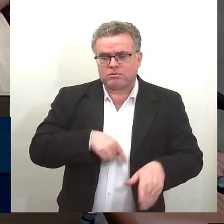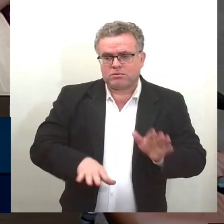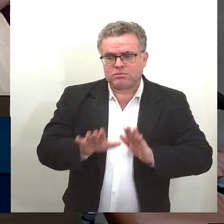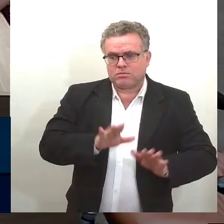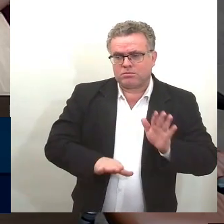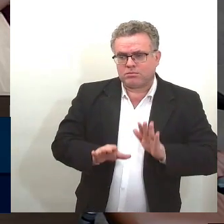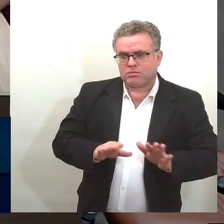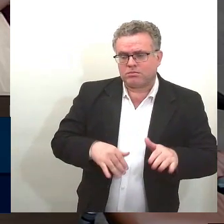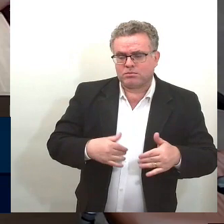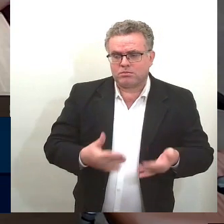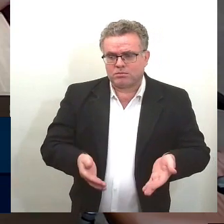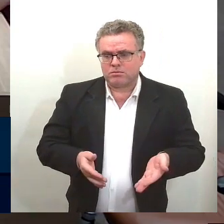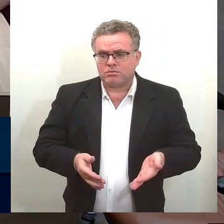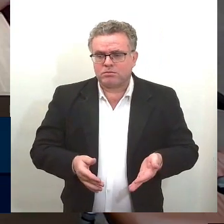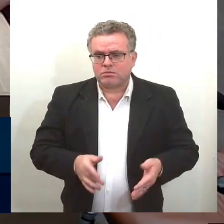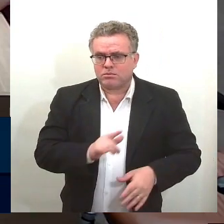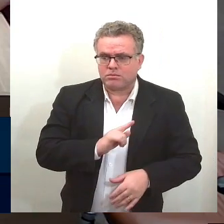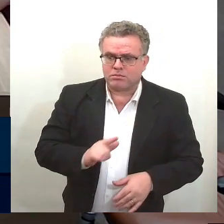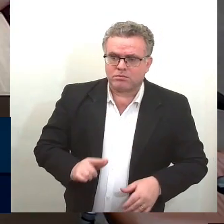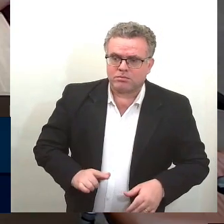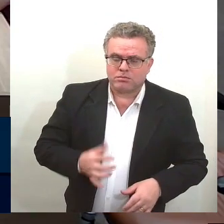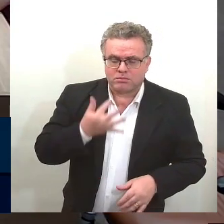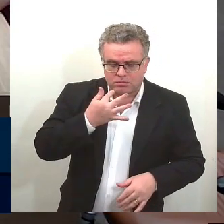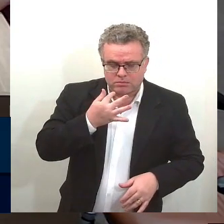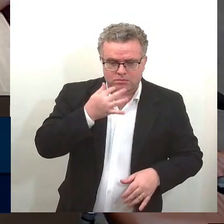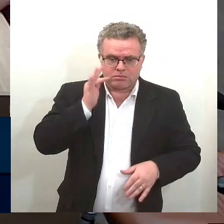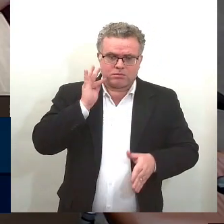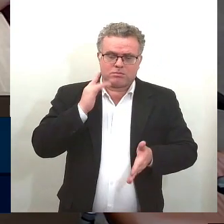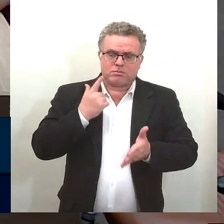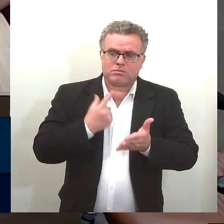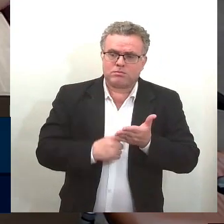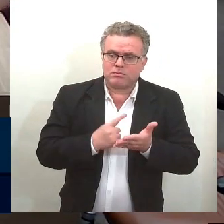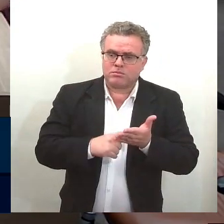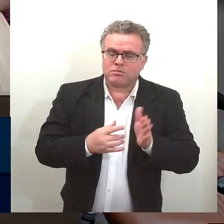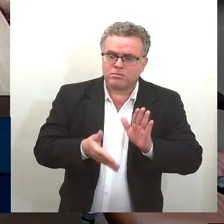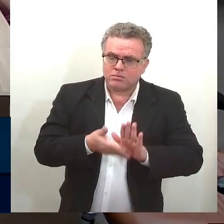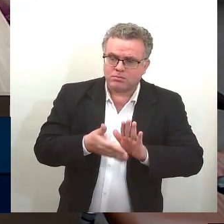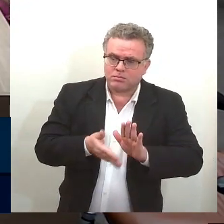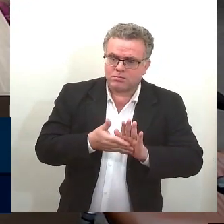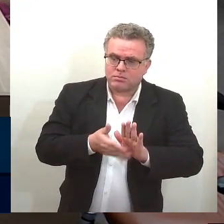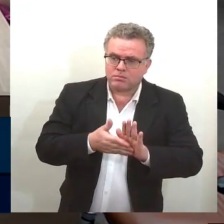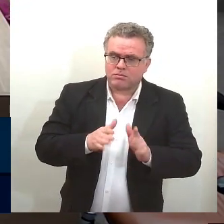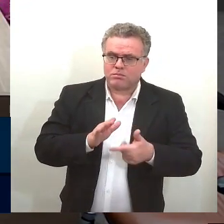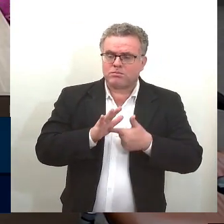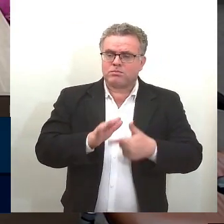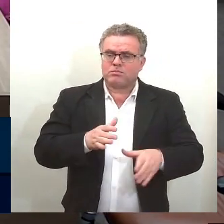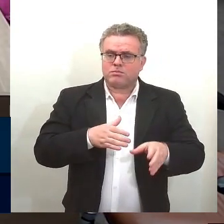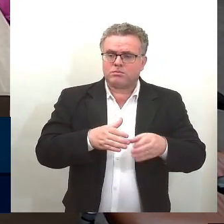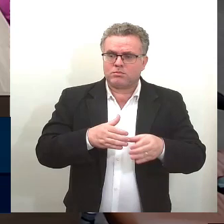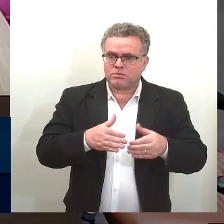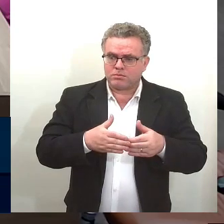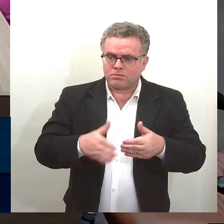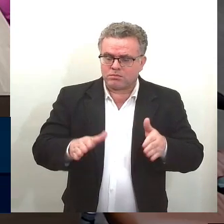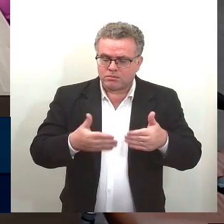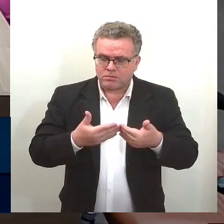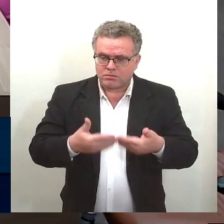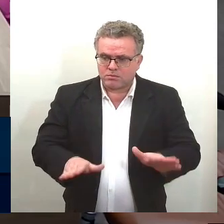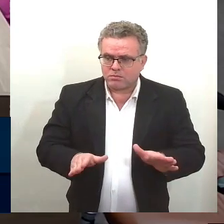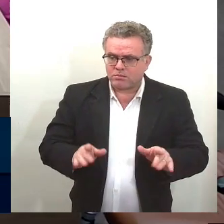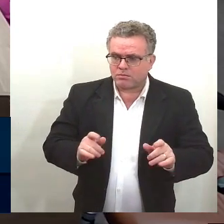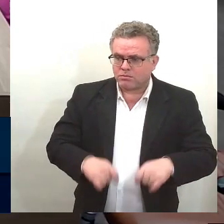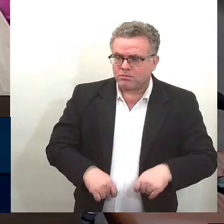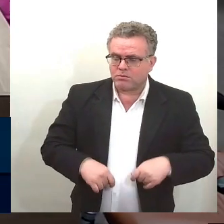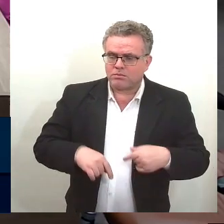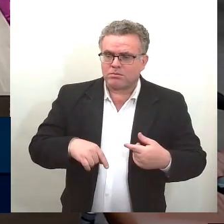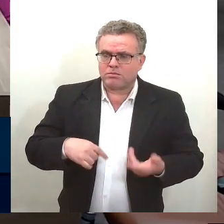trazido, o governador Fábio Mitidieri tem trazido concurso público, tem aberto concurso público e ele sabe da importância dos servidores efetivos para o